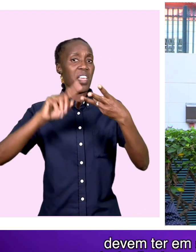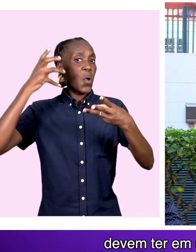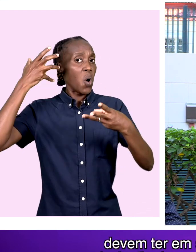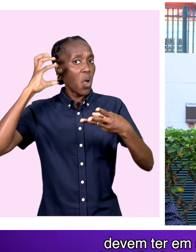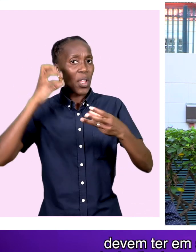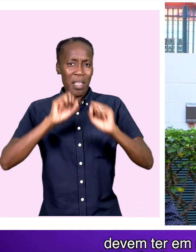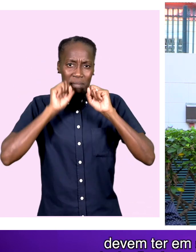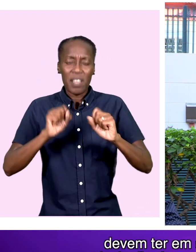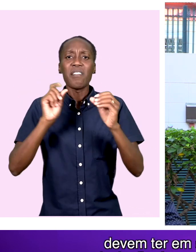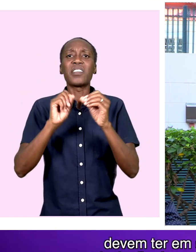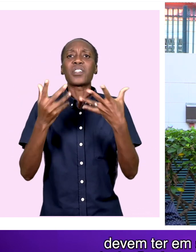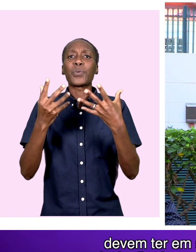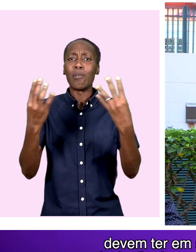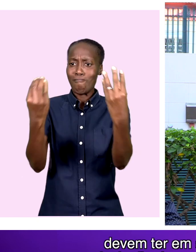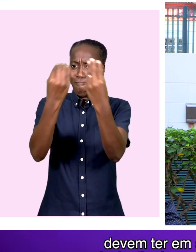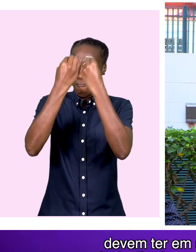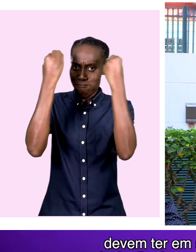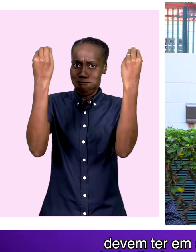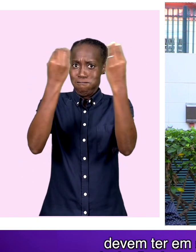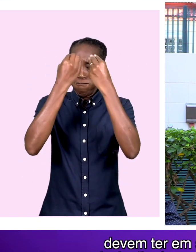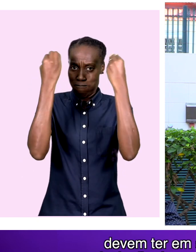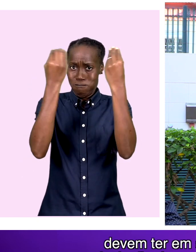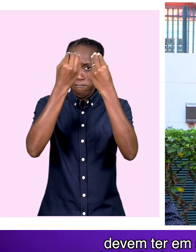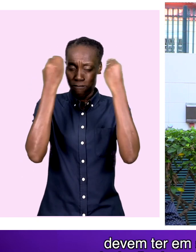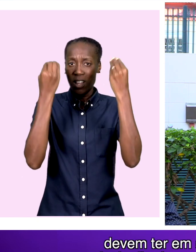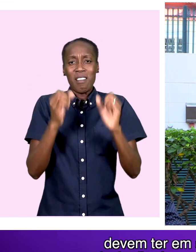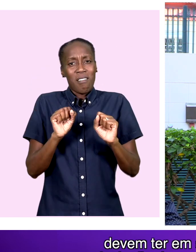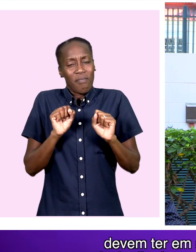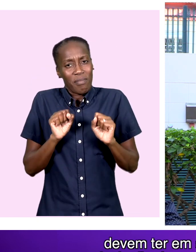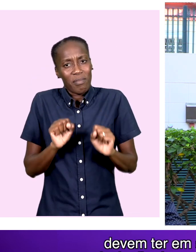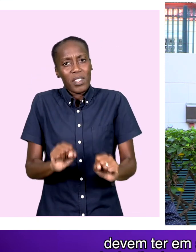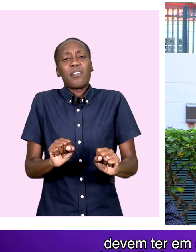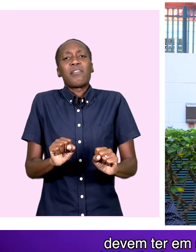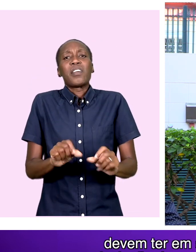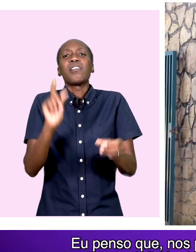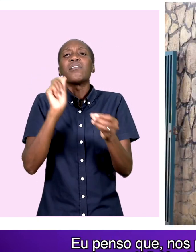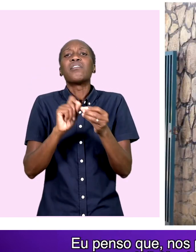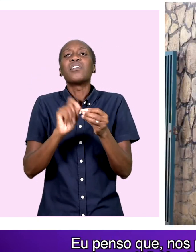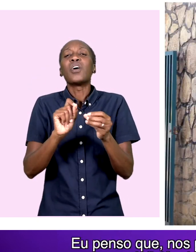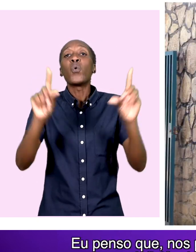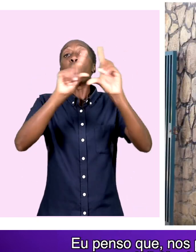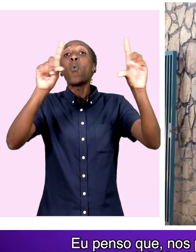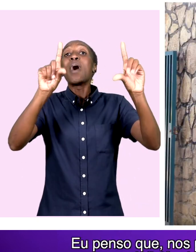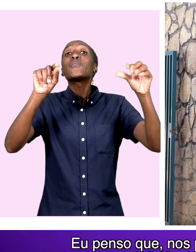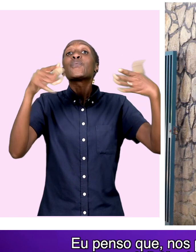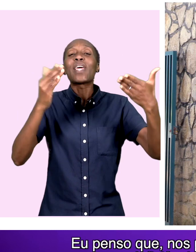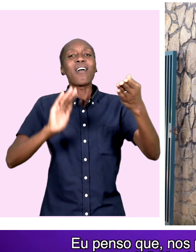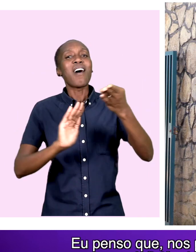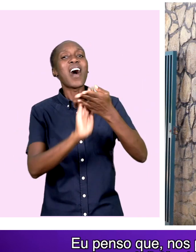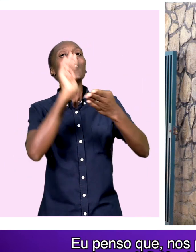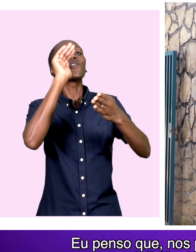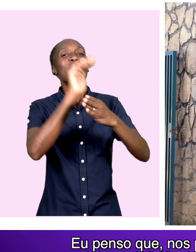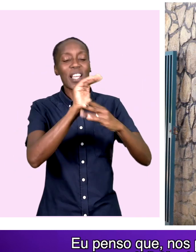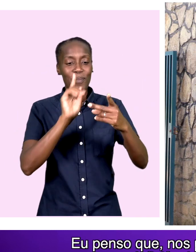uma capacitação sobre a acessibilidade e inclusão de pessoas com deficiência no processo eleitoral. E eu penso que nos